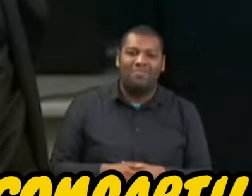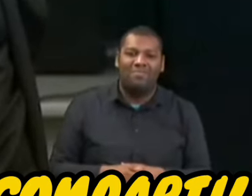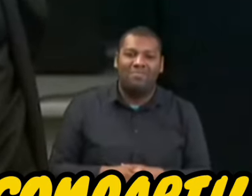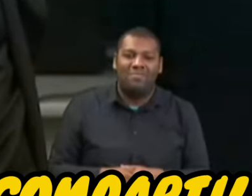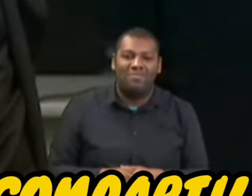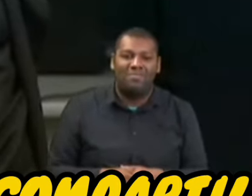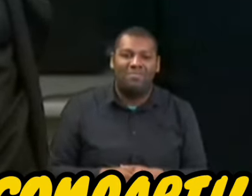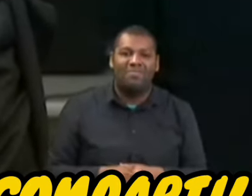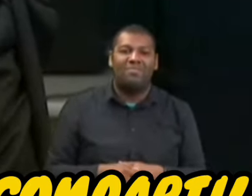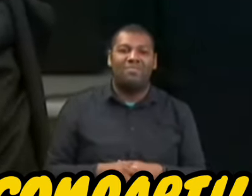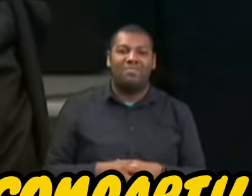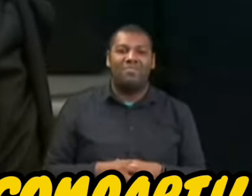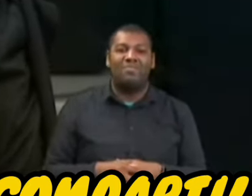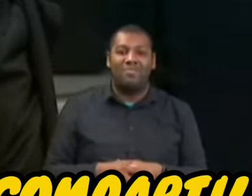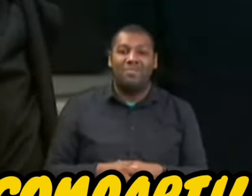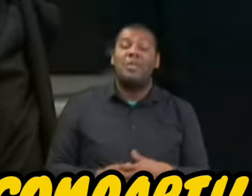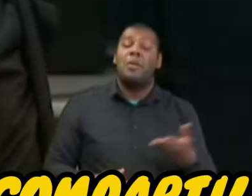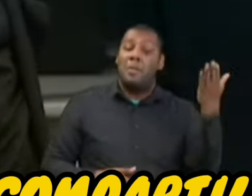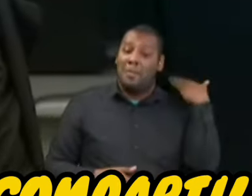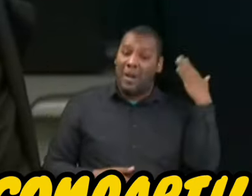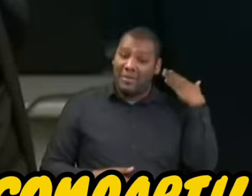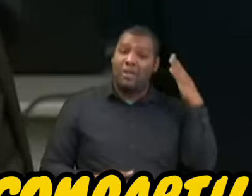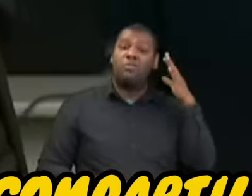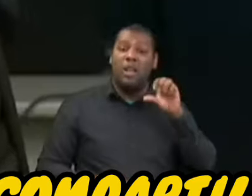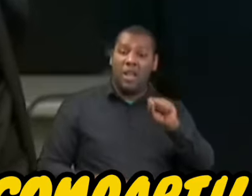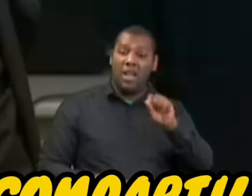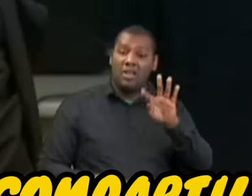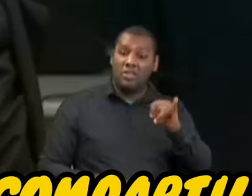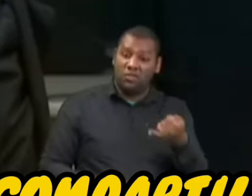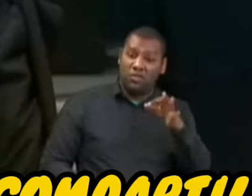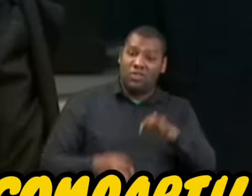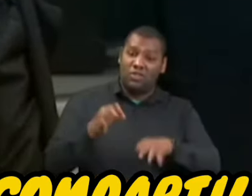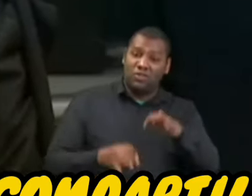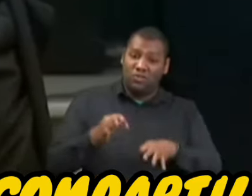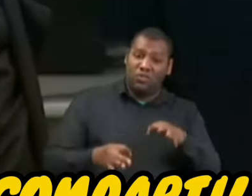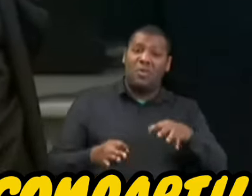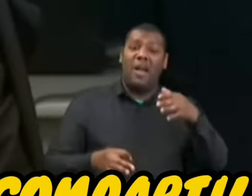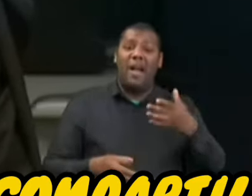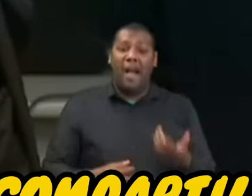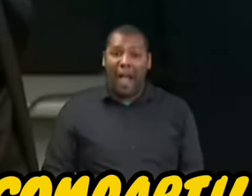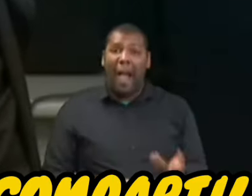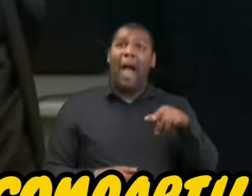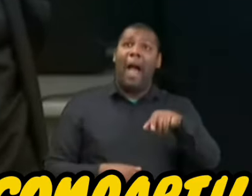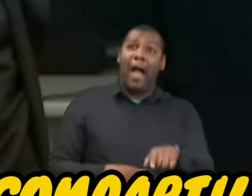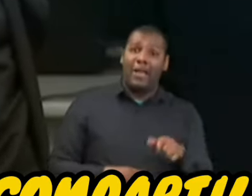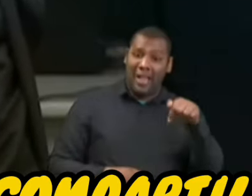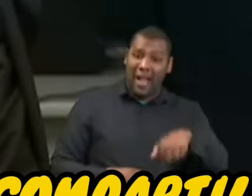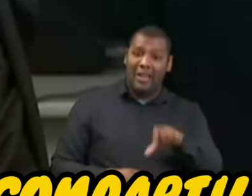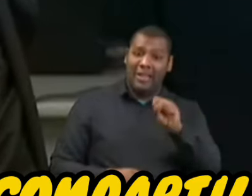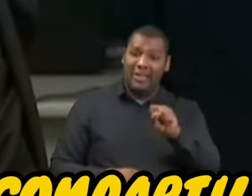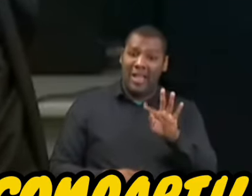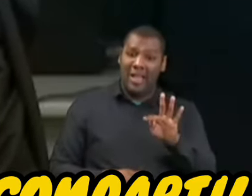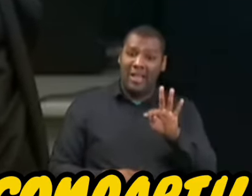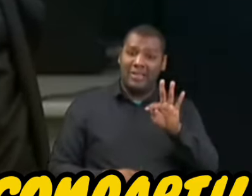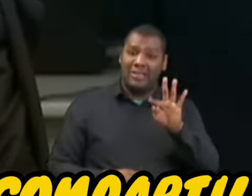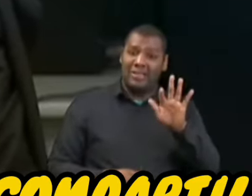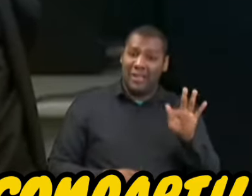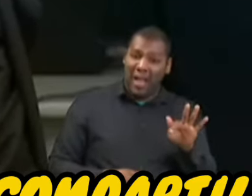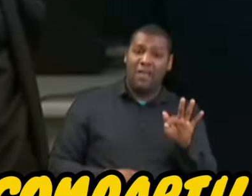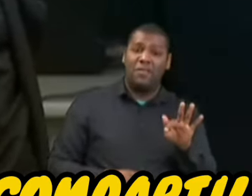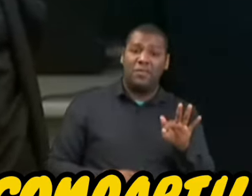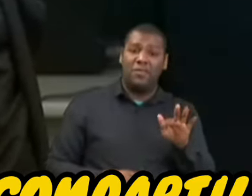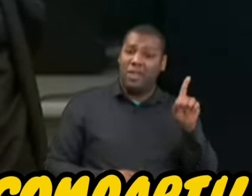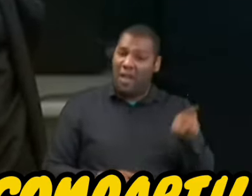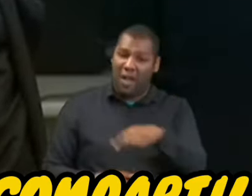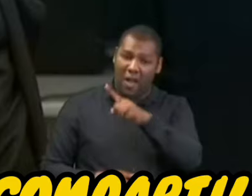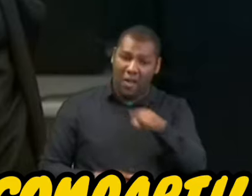o fato de já ter sido julgado lá, veio aqui, nós anulamos, devolvemos e anulamos, e eu achei que havia condições